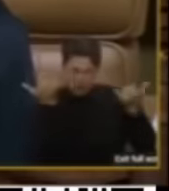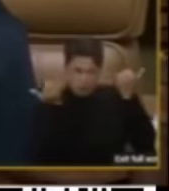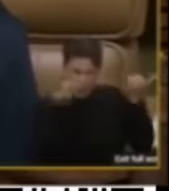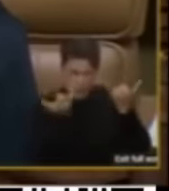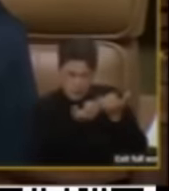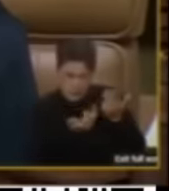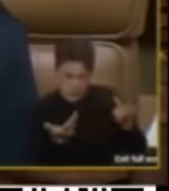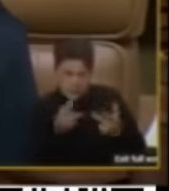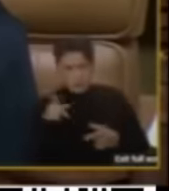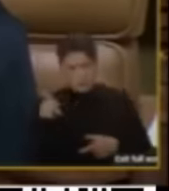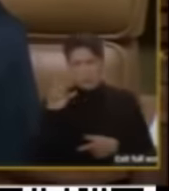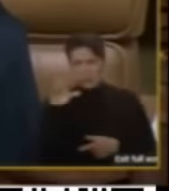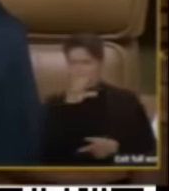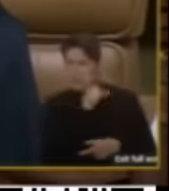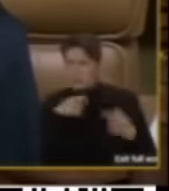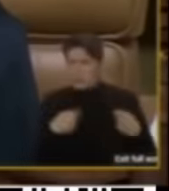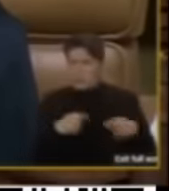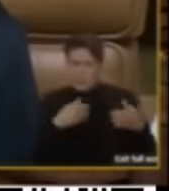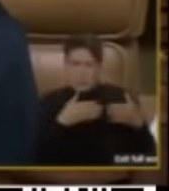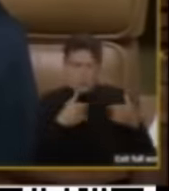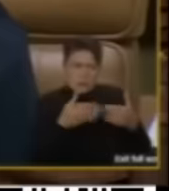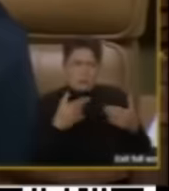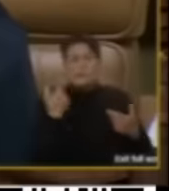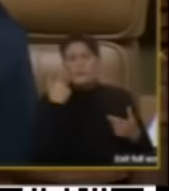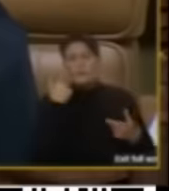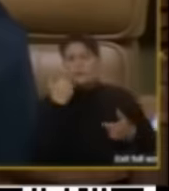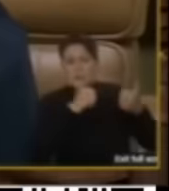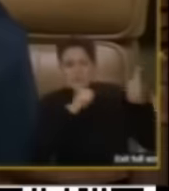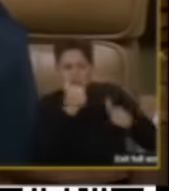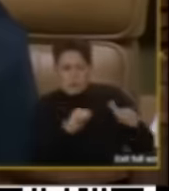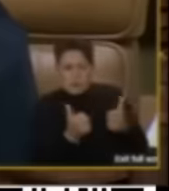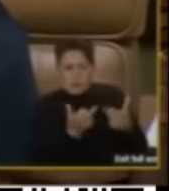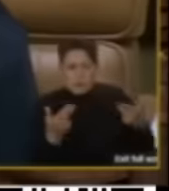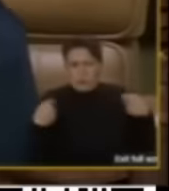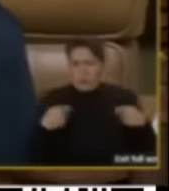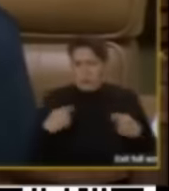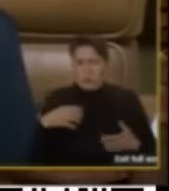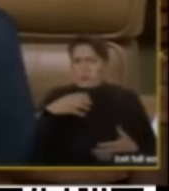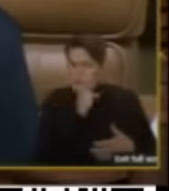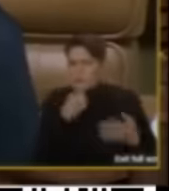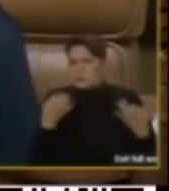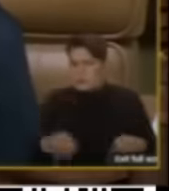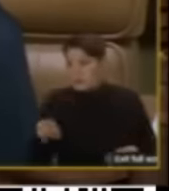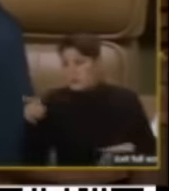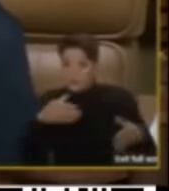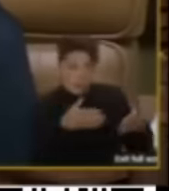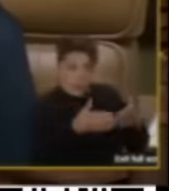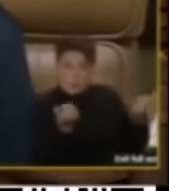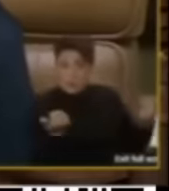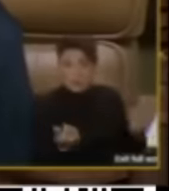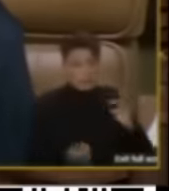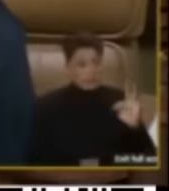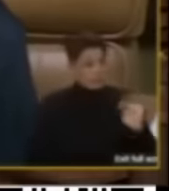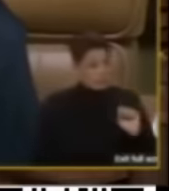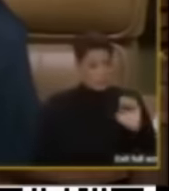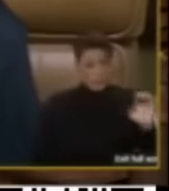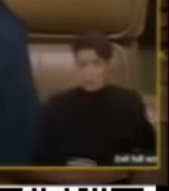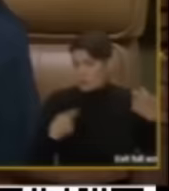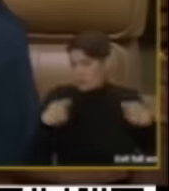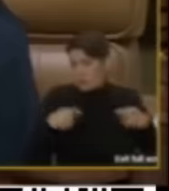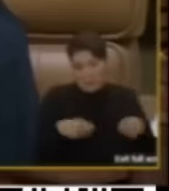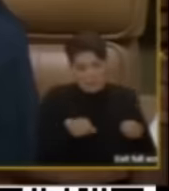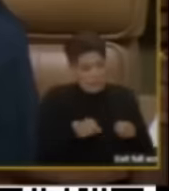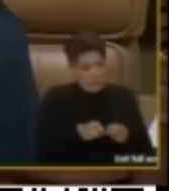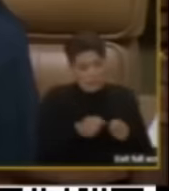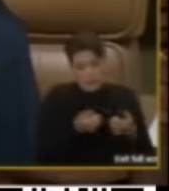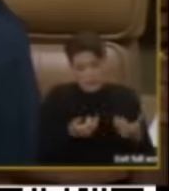um avanço autoritário já eram evidentes, sabe? Já se cansa há muito tempo de todas as